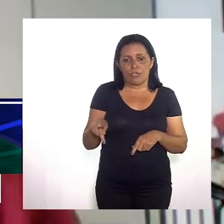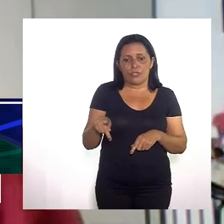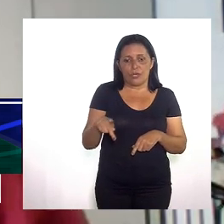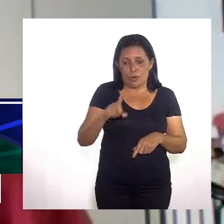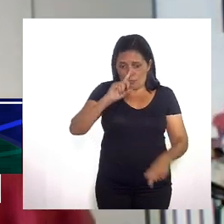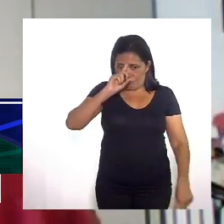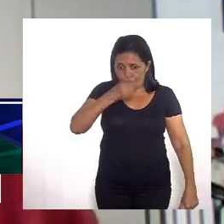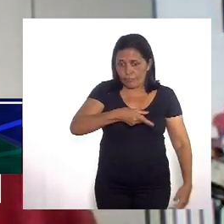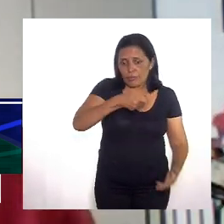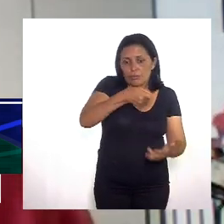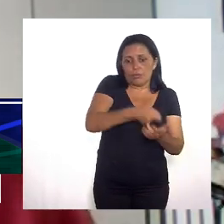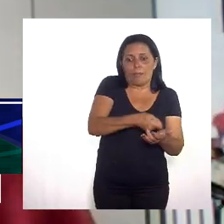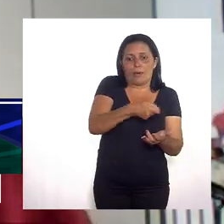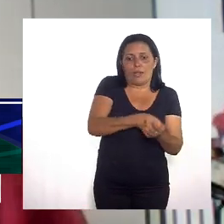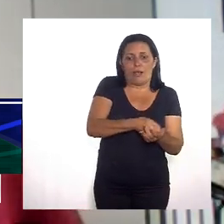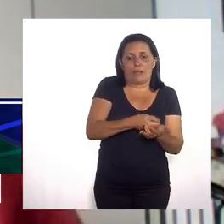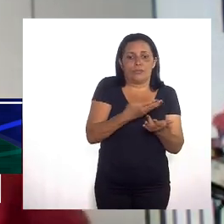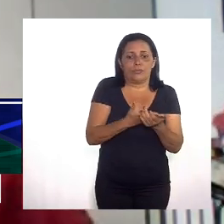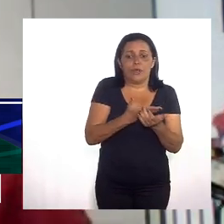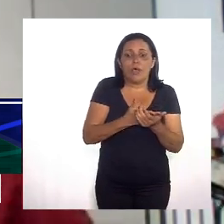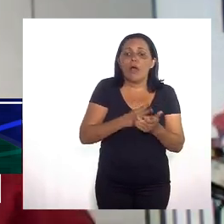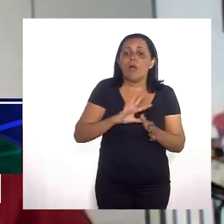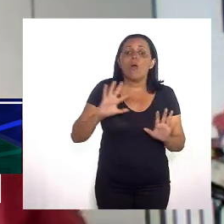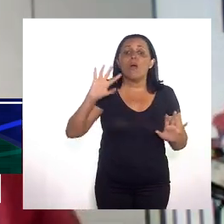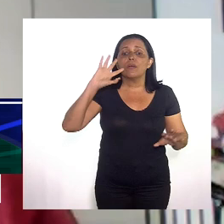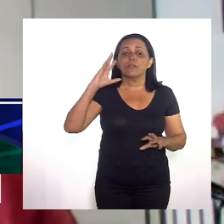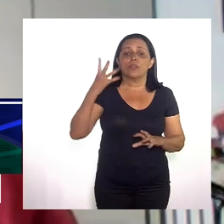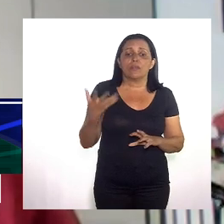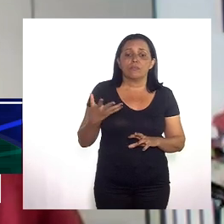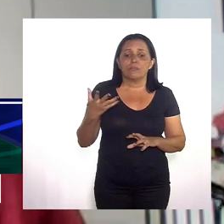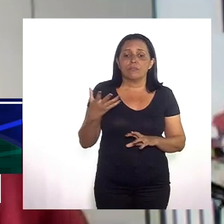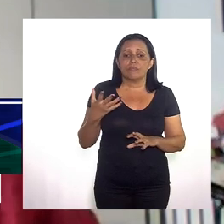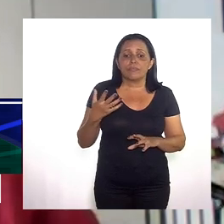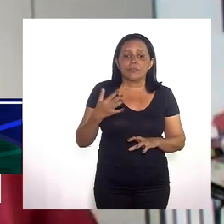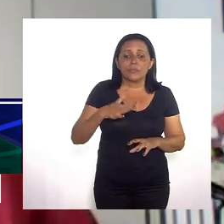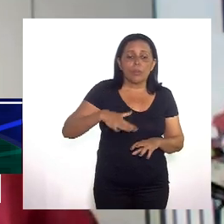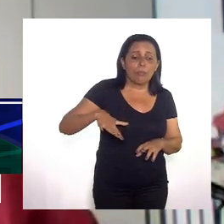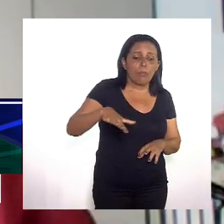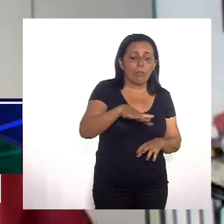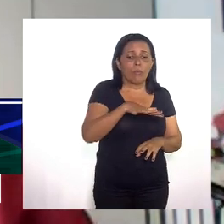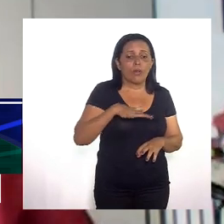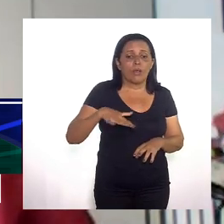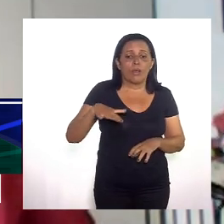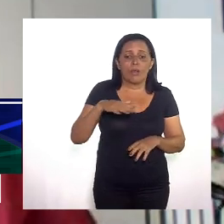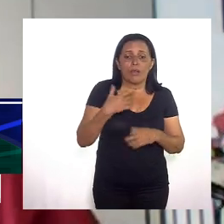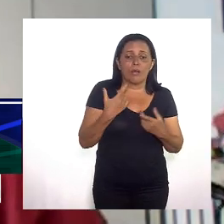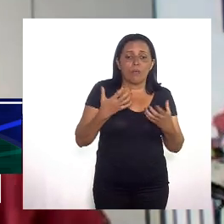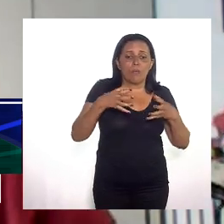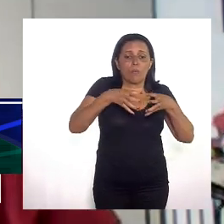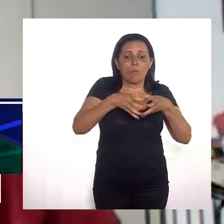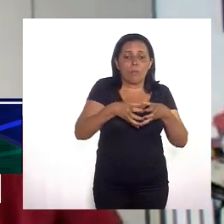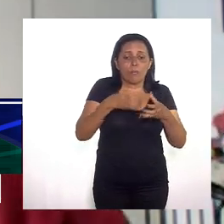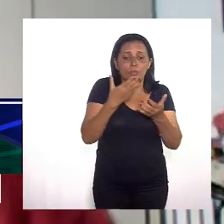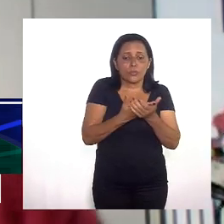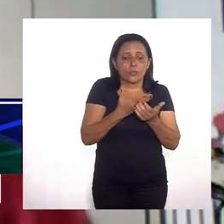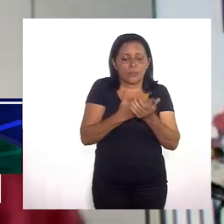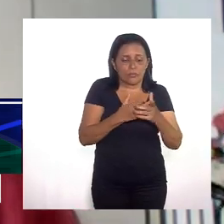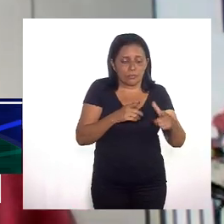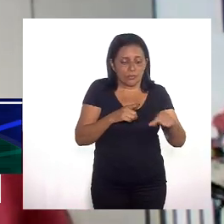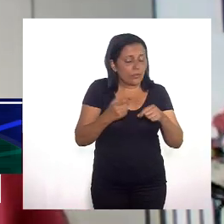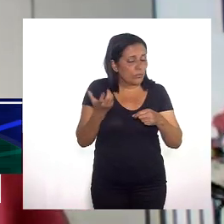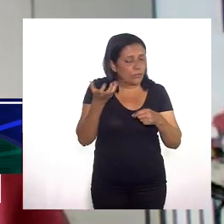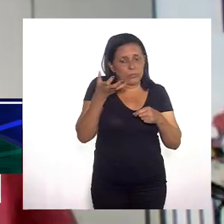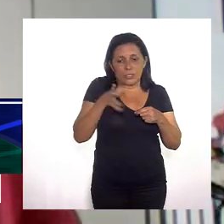às aulas. Qual o resultado disso? O resultado é que, em todas as situações, uma parcela dos estudantes está optando por não voltar à